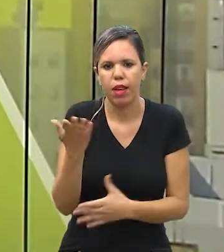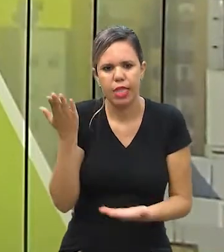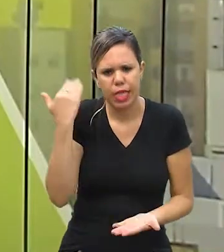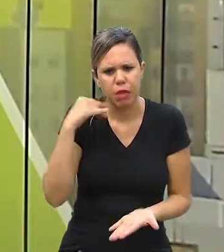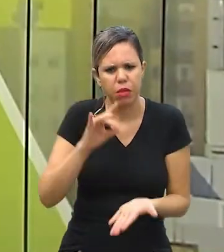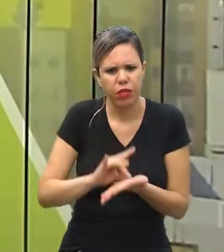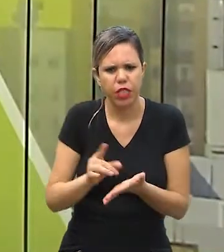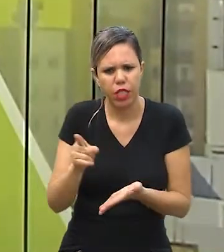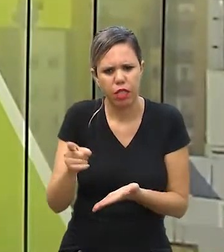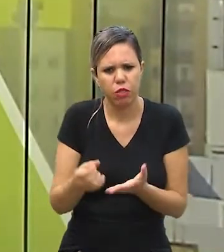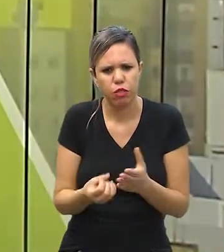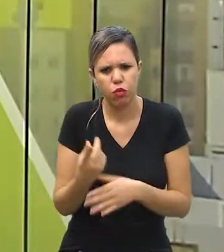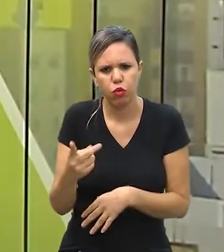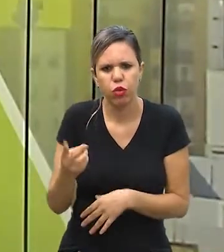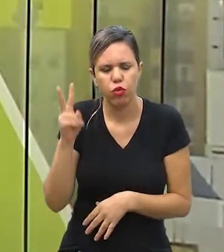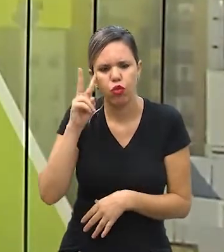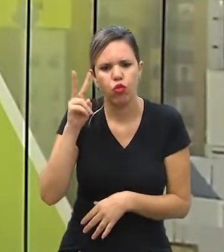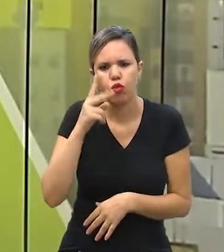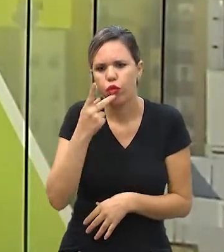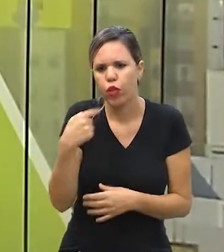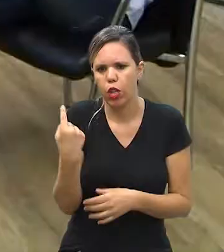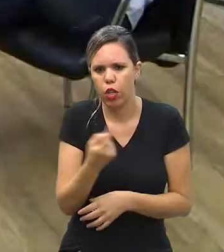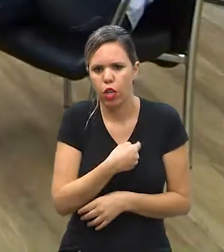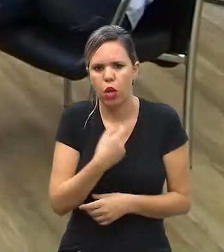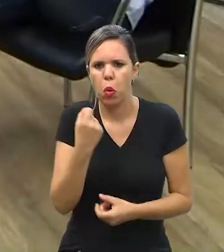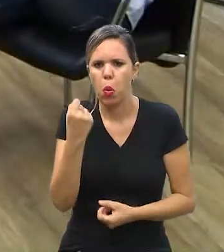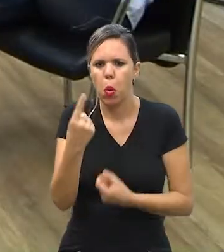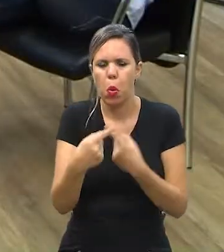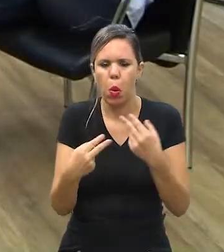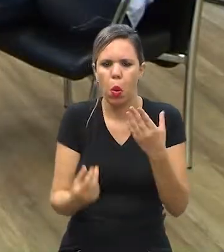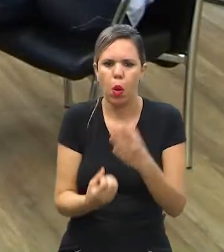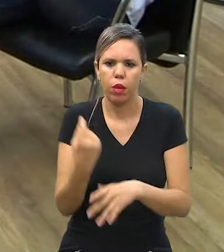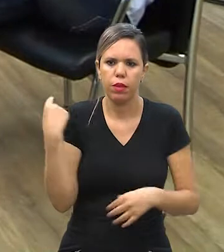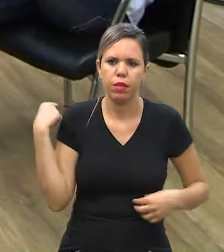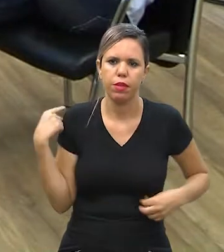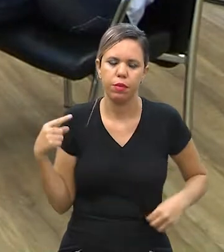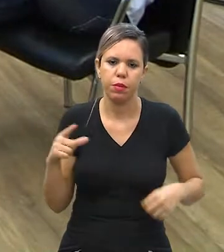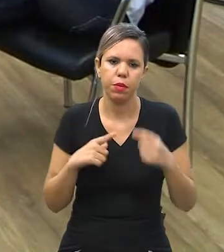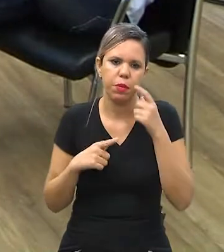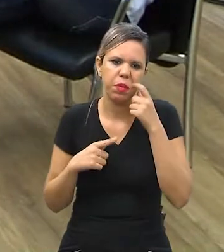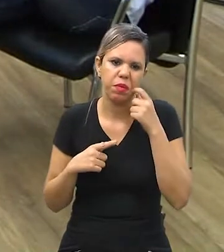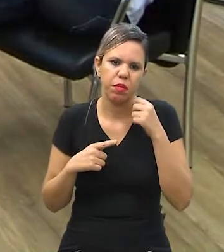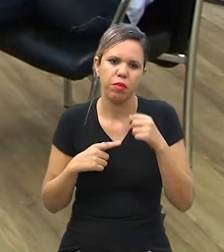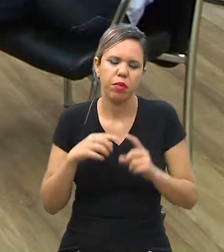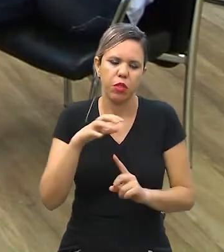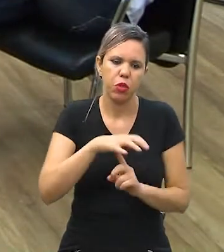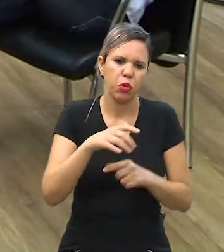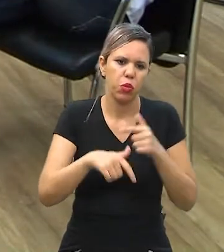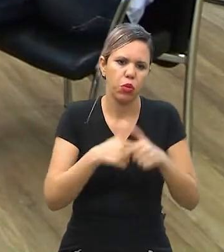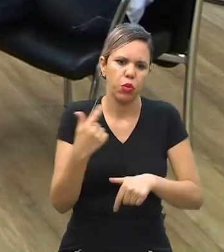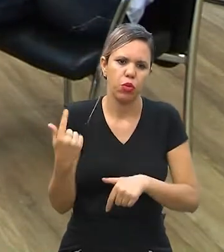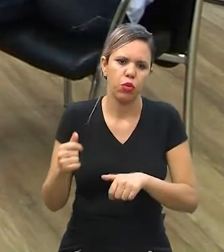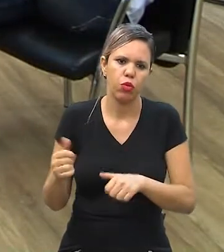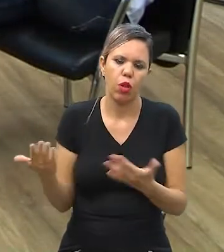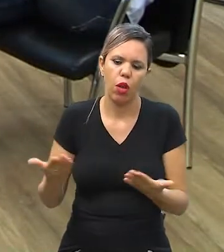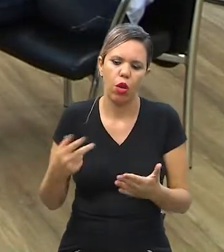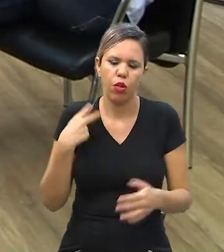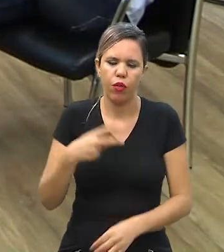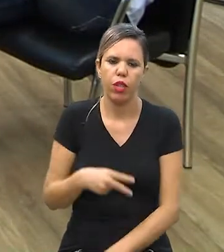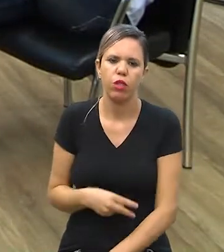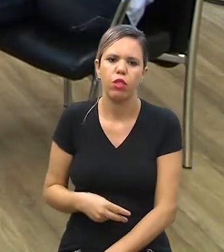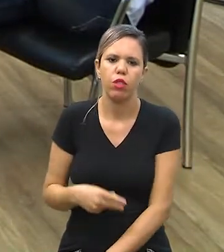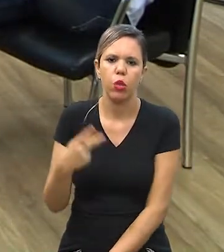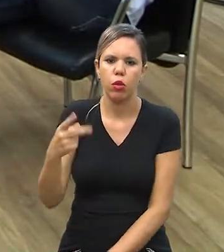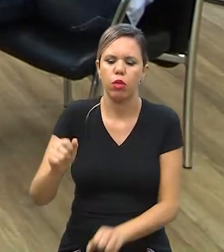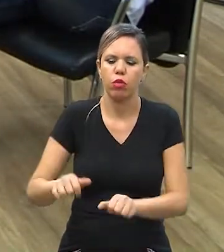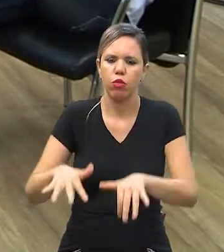que é verdade. História que você pode contar pra gente, alguma coisa que te aconteceu. Pode ser na época de camelô, pode ser na época agora de